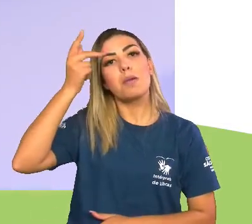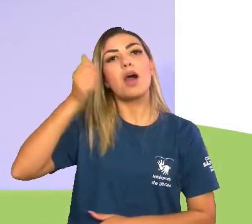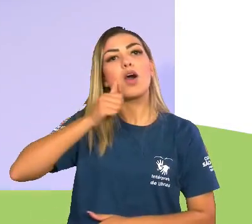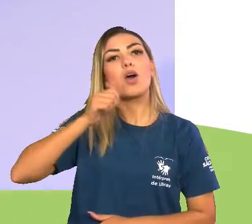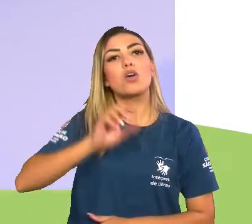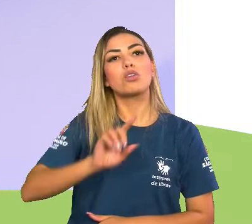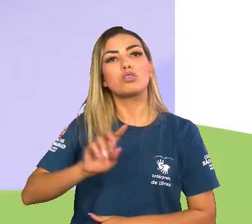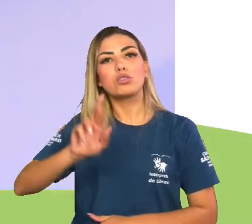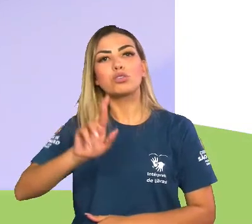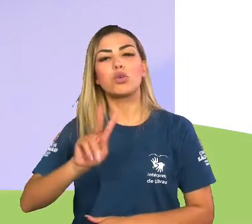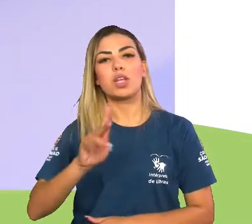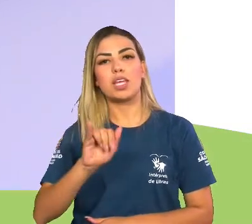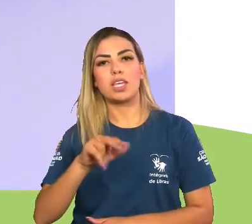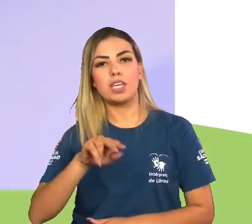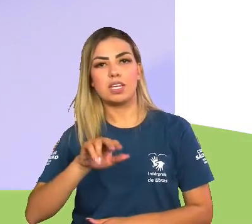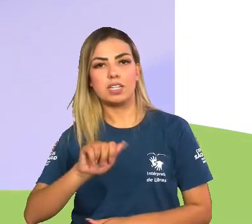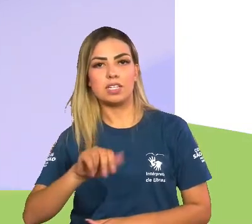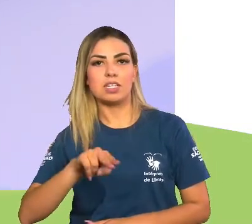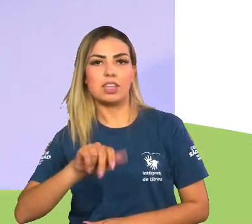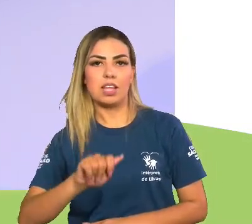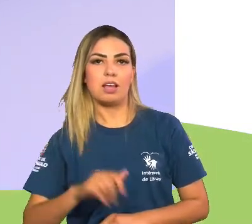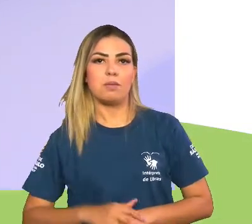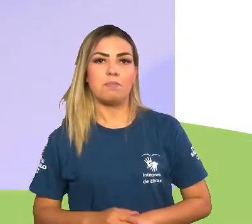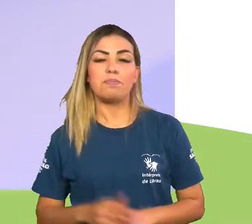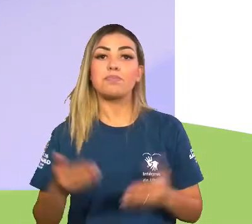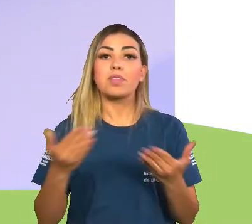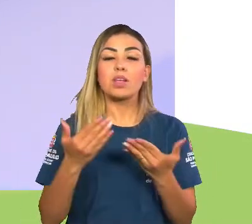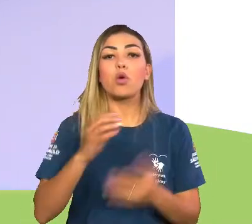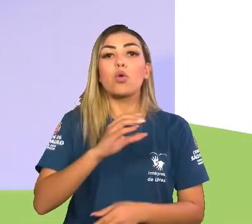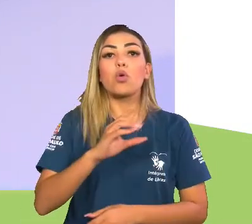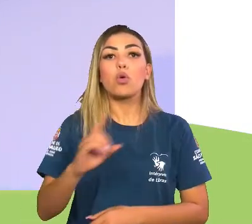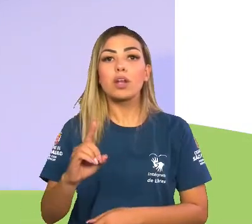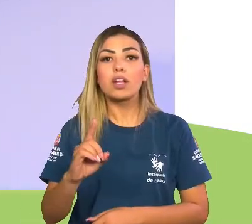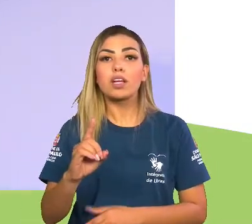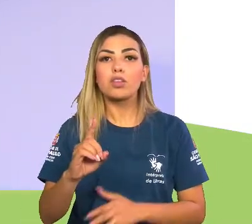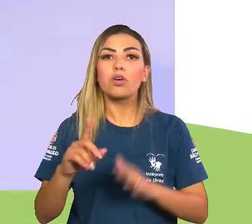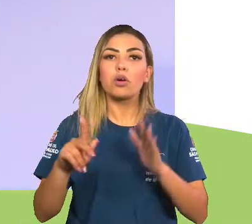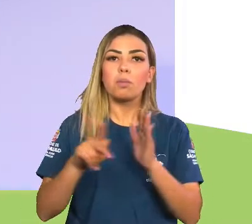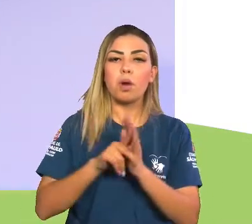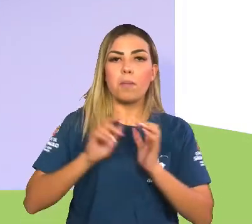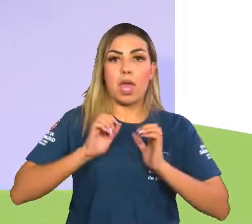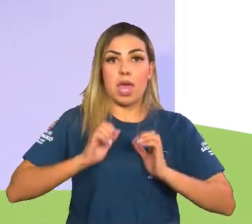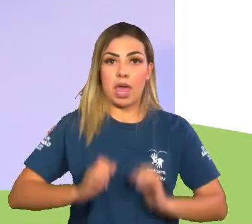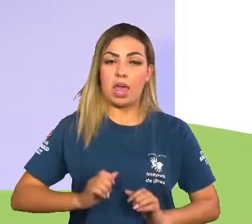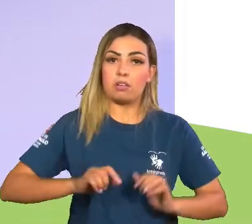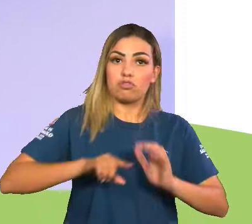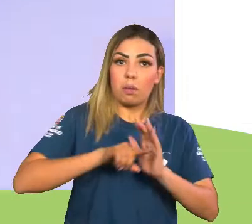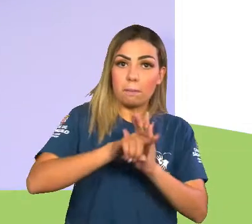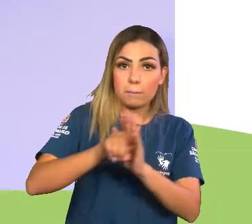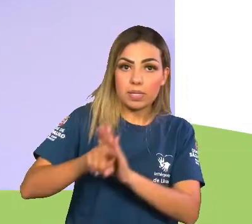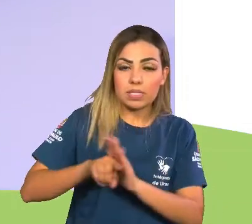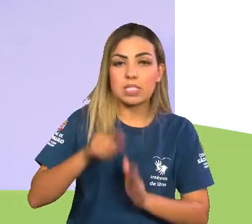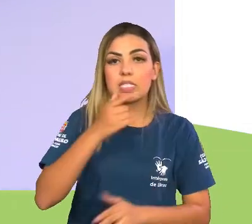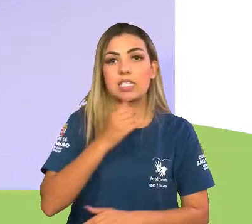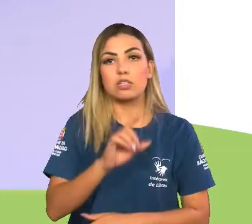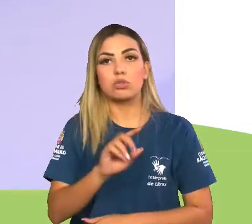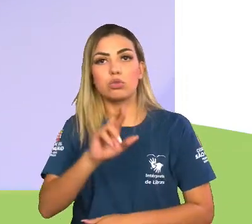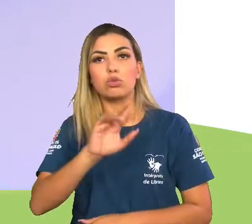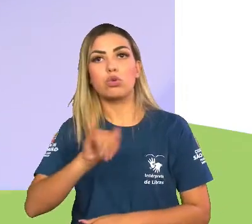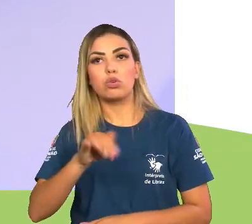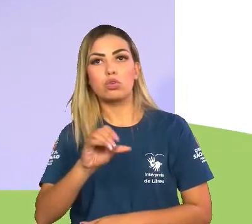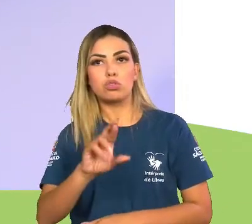Eliana Passarelli. O coordenador da Comissão Nacional de Ética em Pesquisa, doutor Jorge